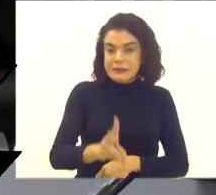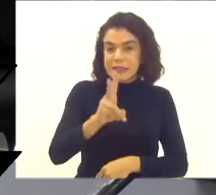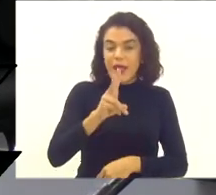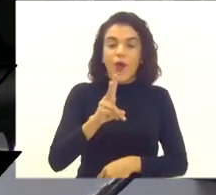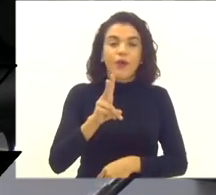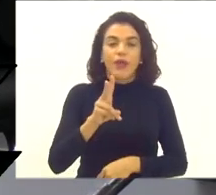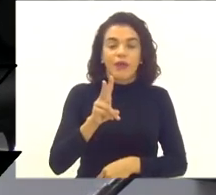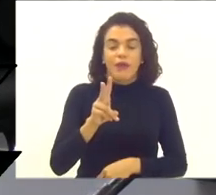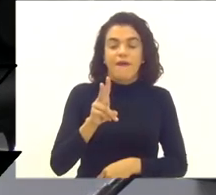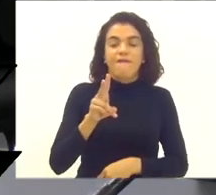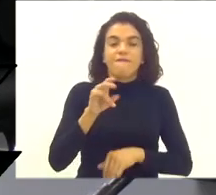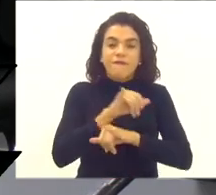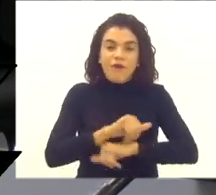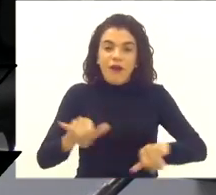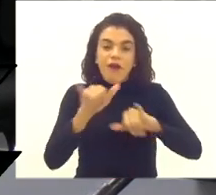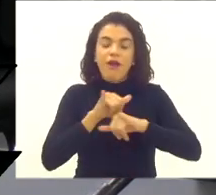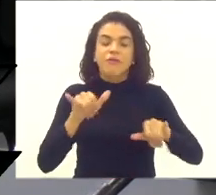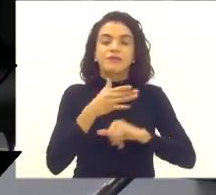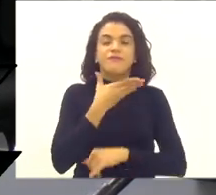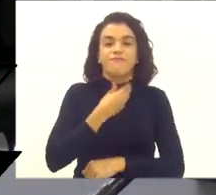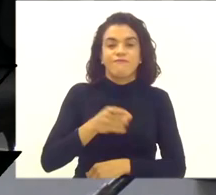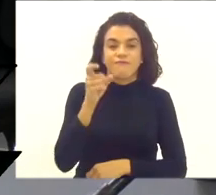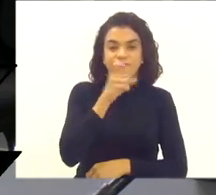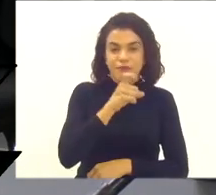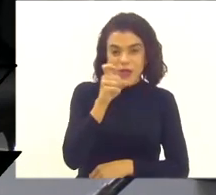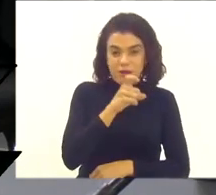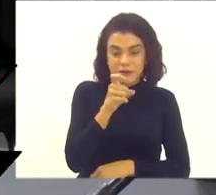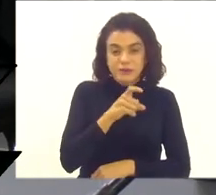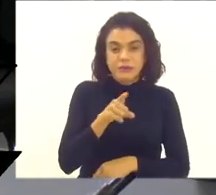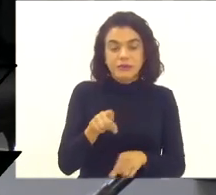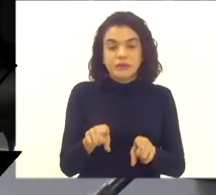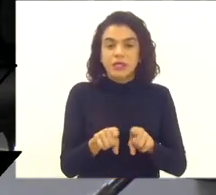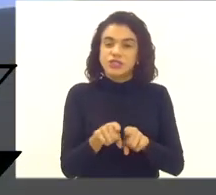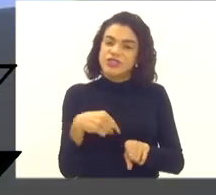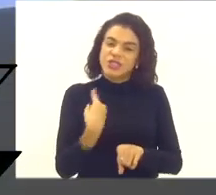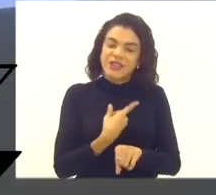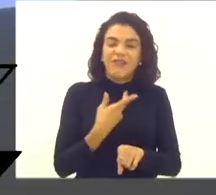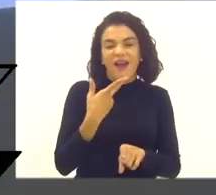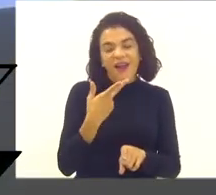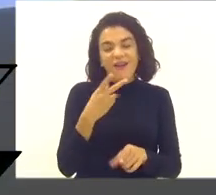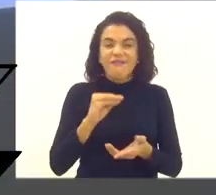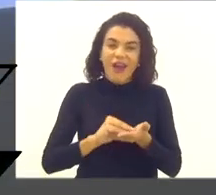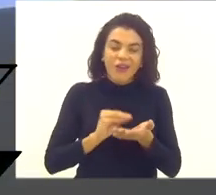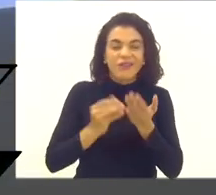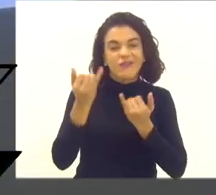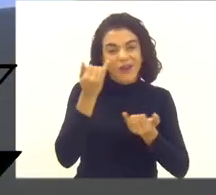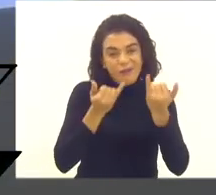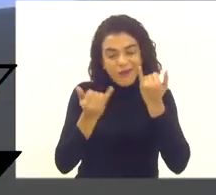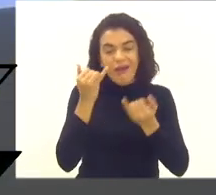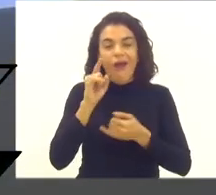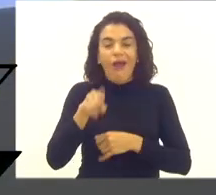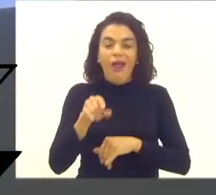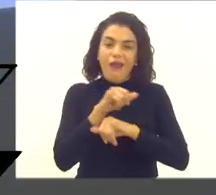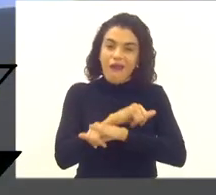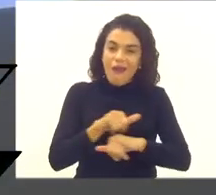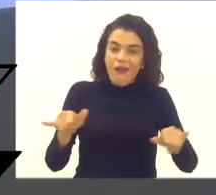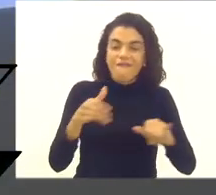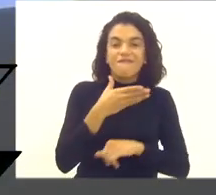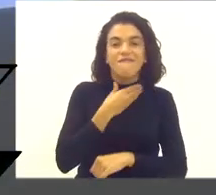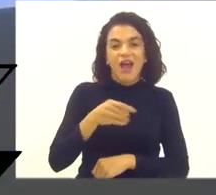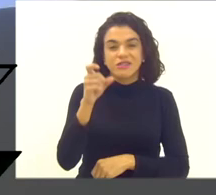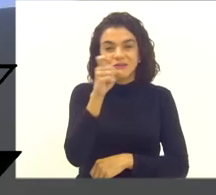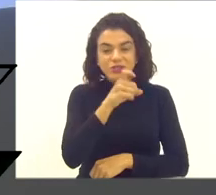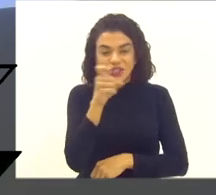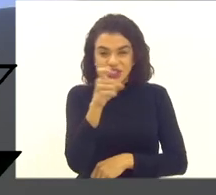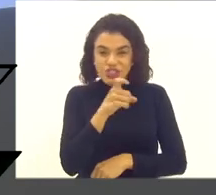e a desinformação né a gente fala desinformação é fake News é notícia falsa